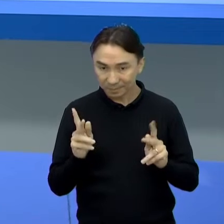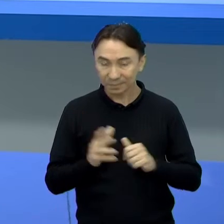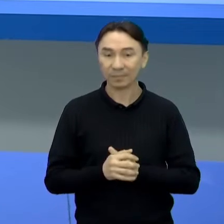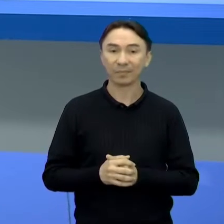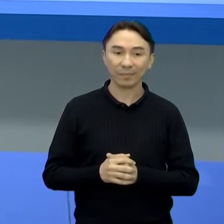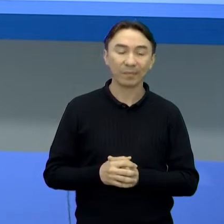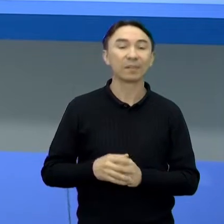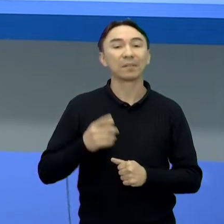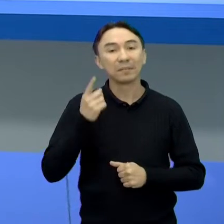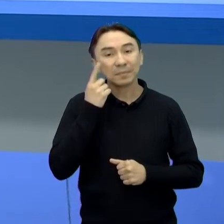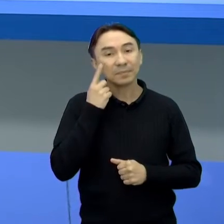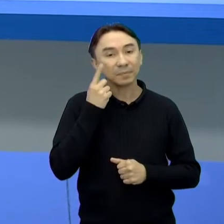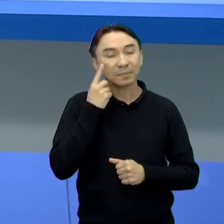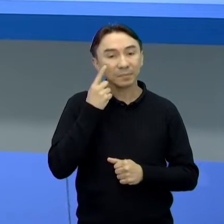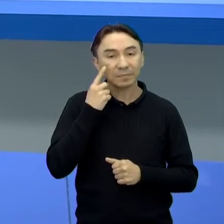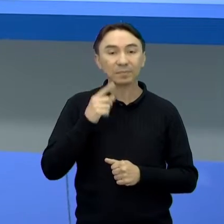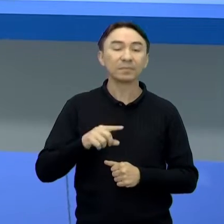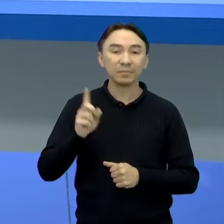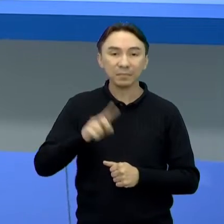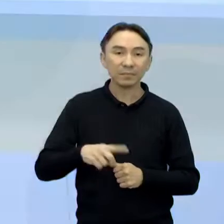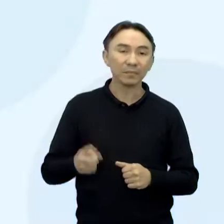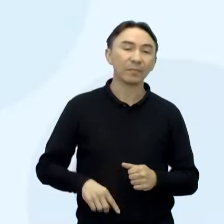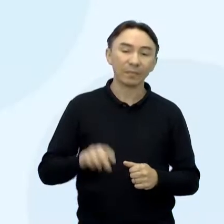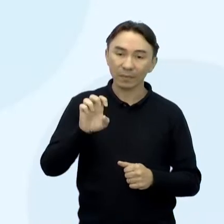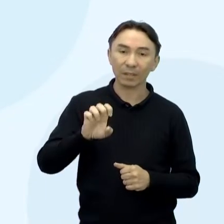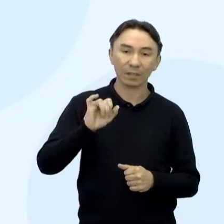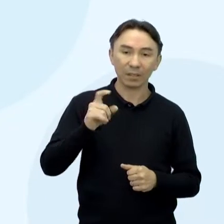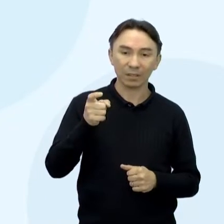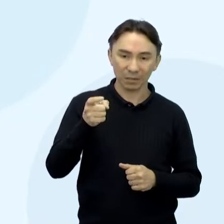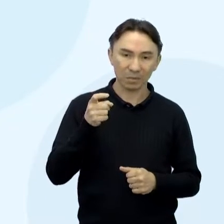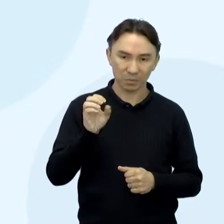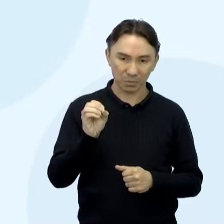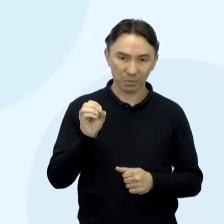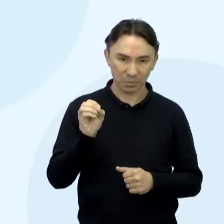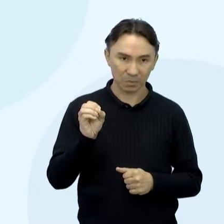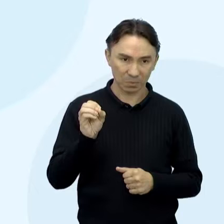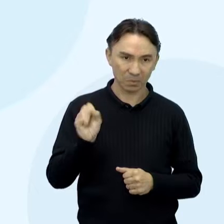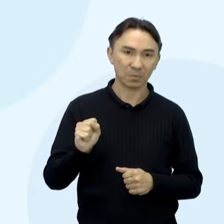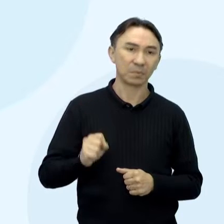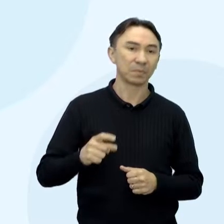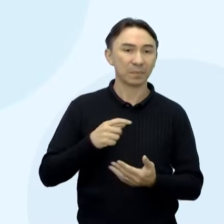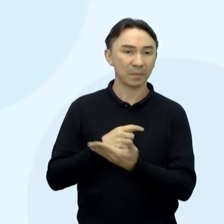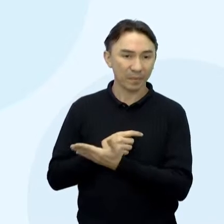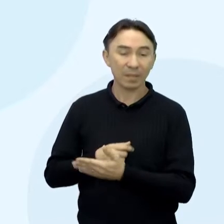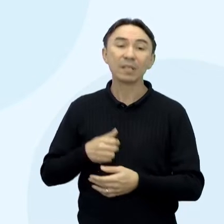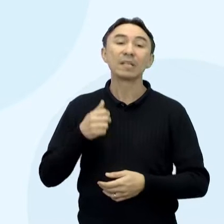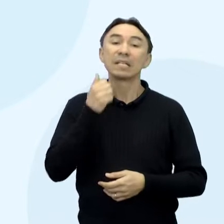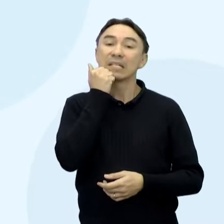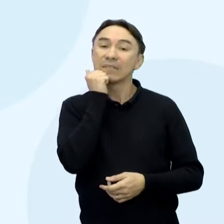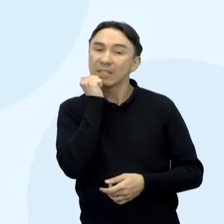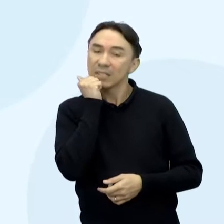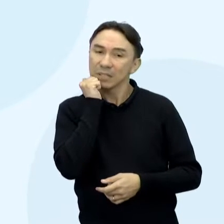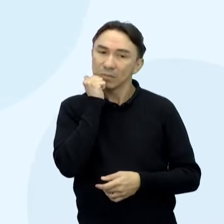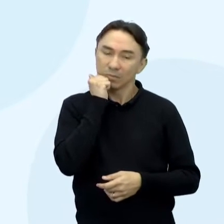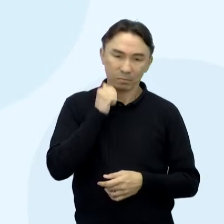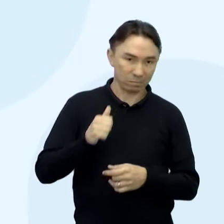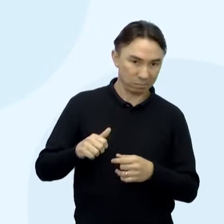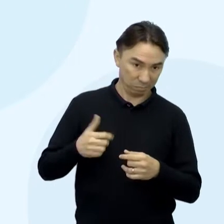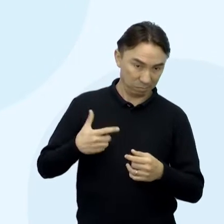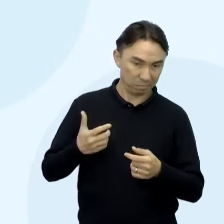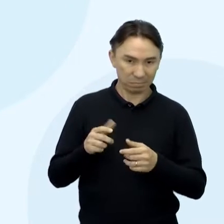Vamos ver aí os eixos estruturantes, que são investigação científica, processos